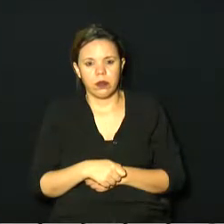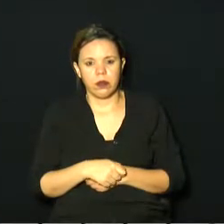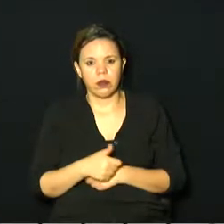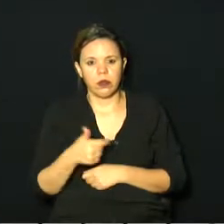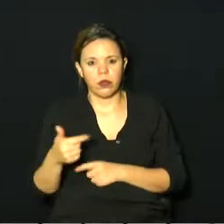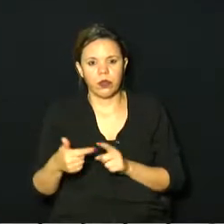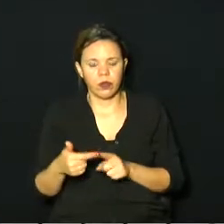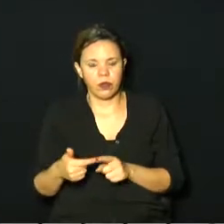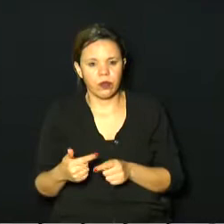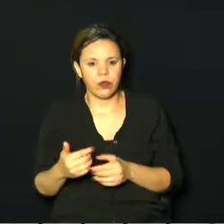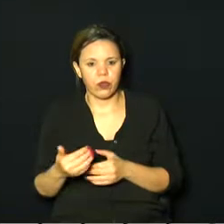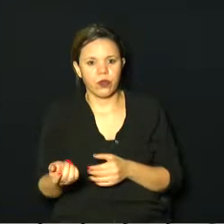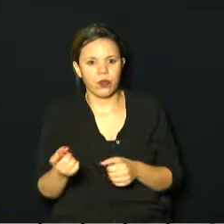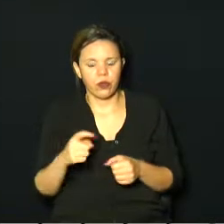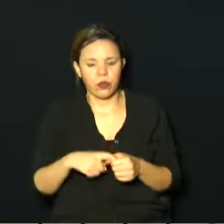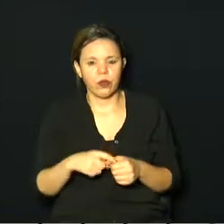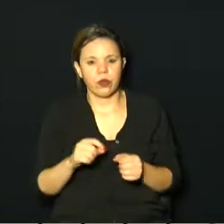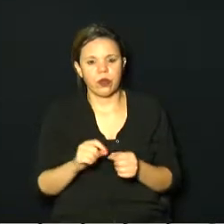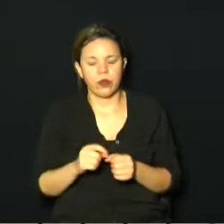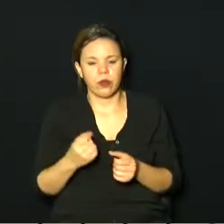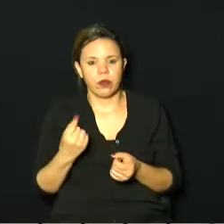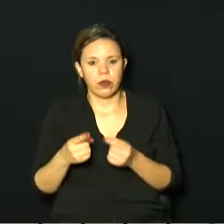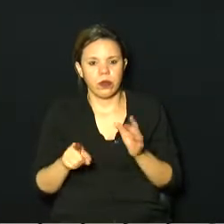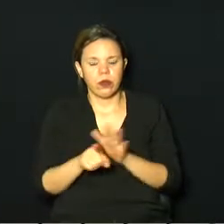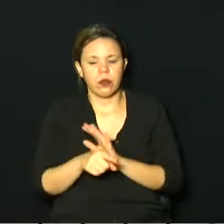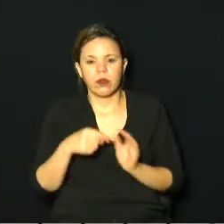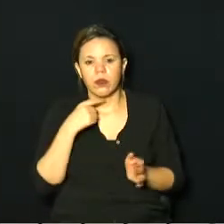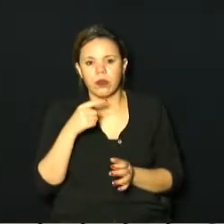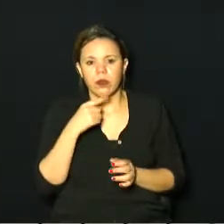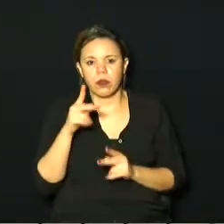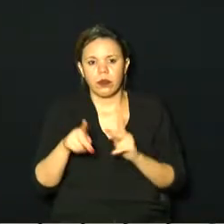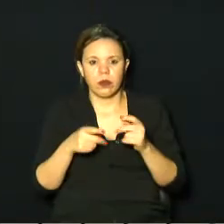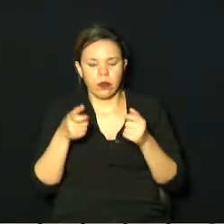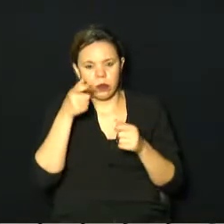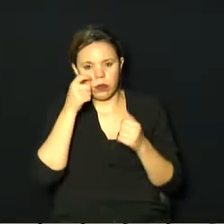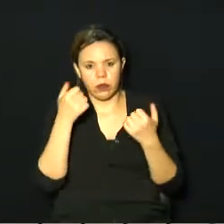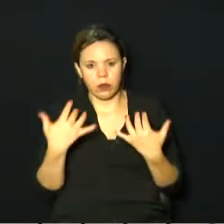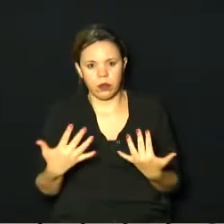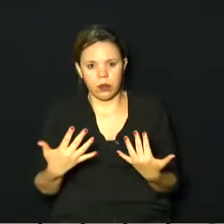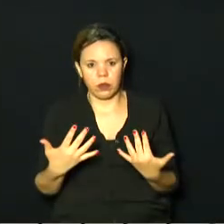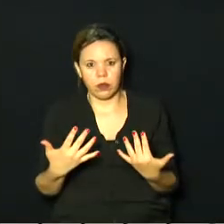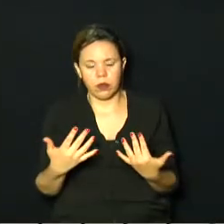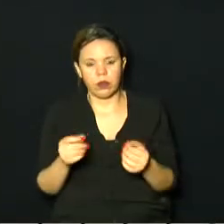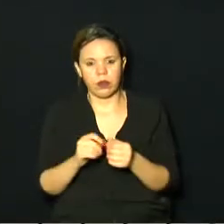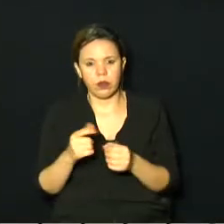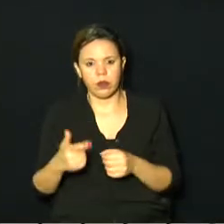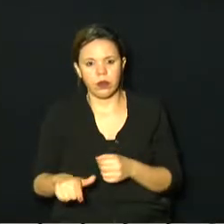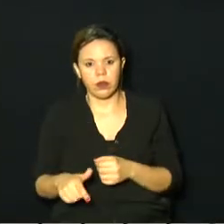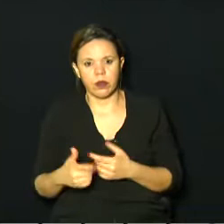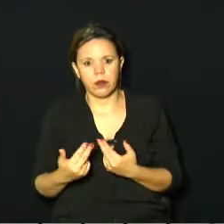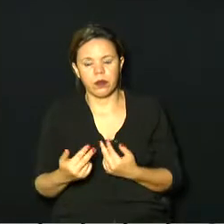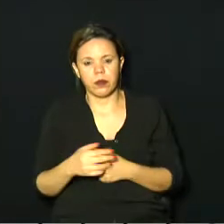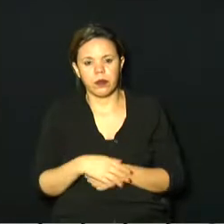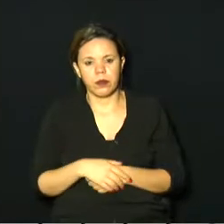segunda rodada, se chegar algumas questões aqui das pessoas que estão nos assistindo, a gente refaz da mesma forma